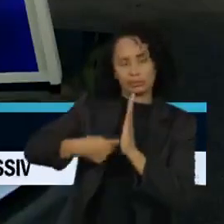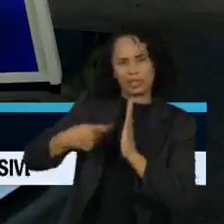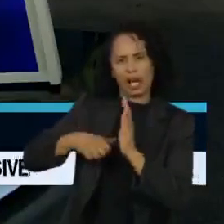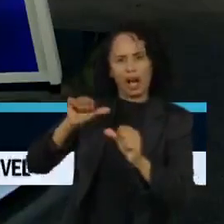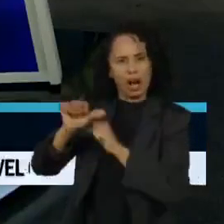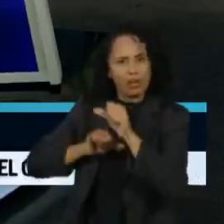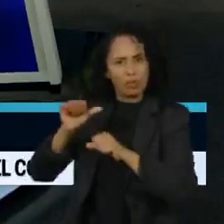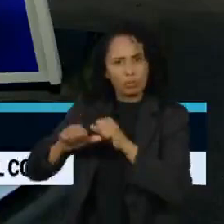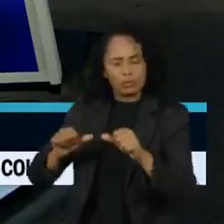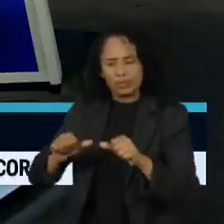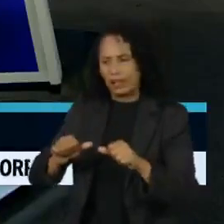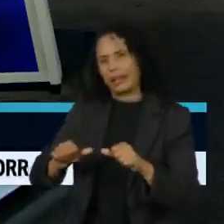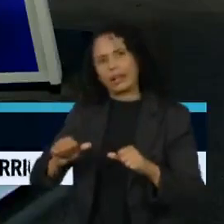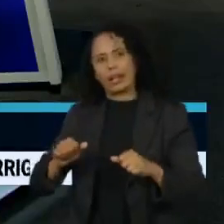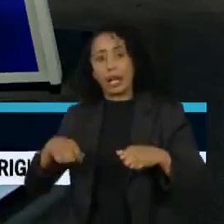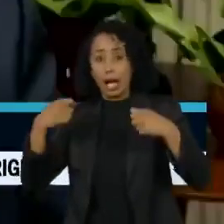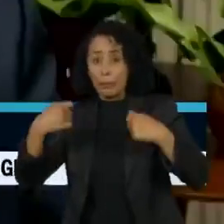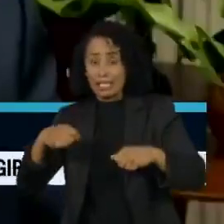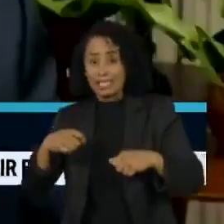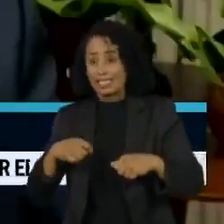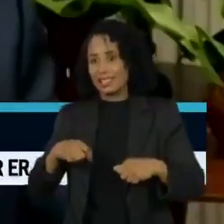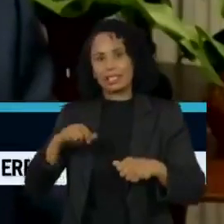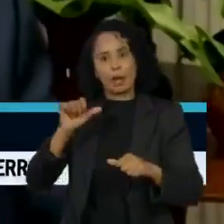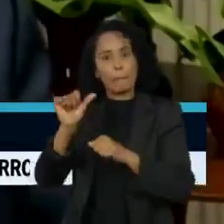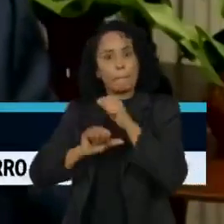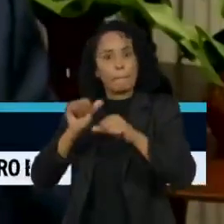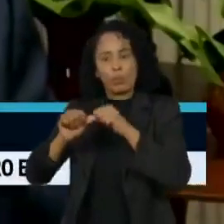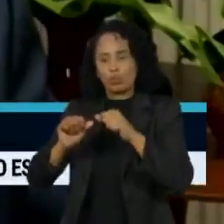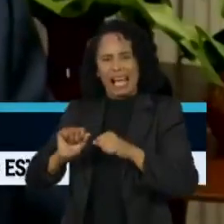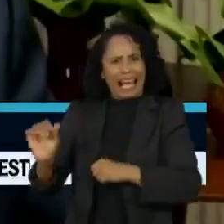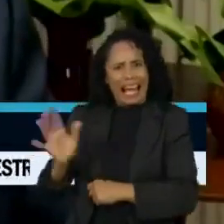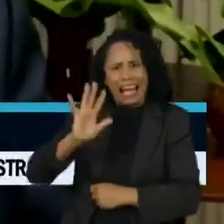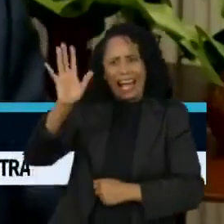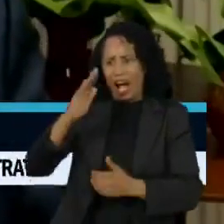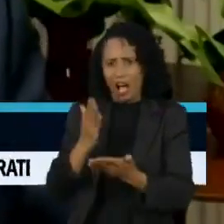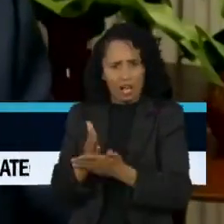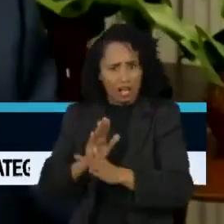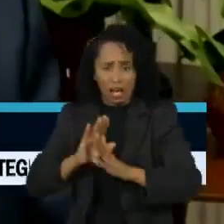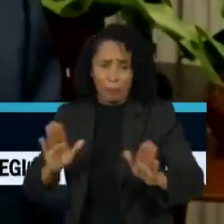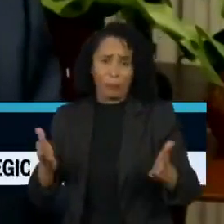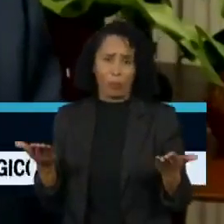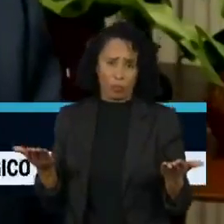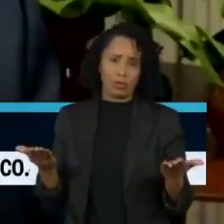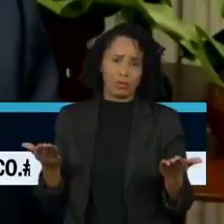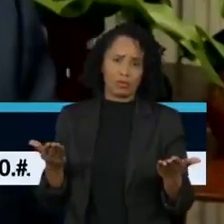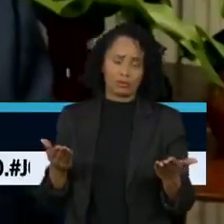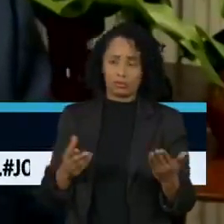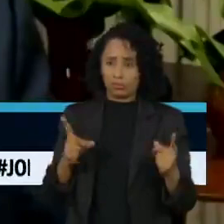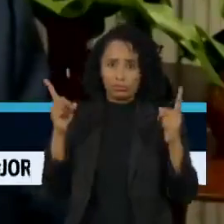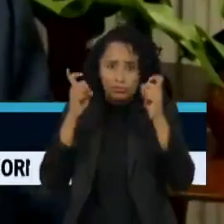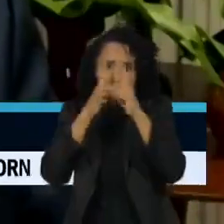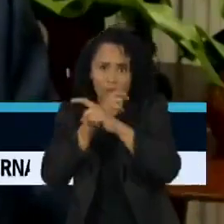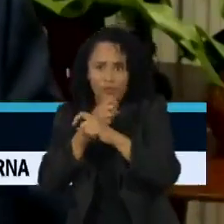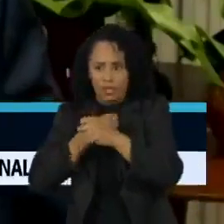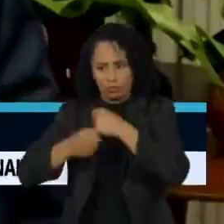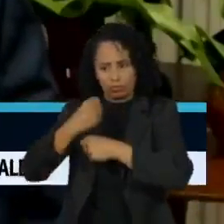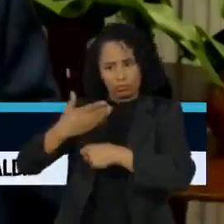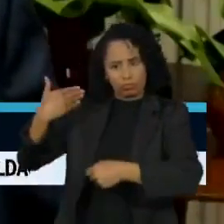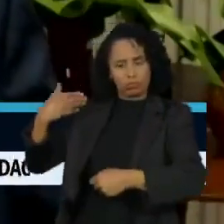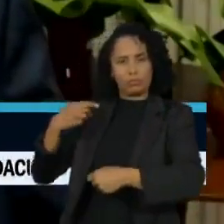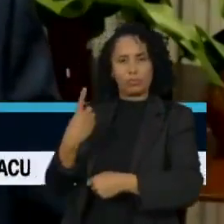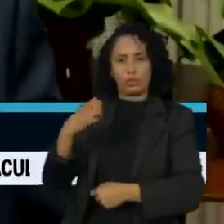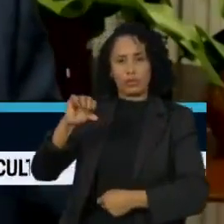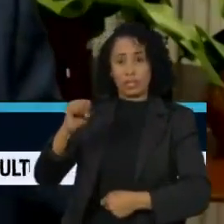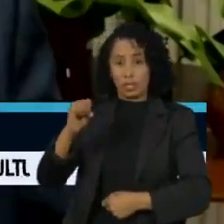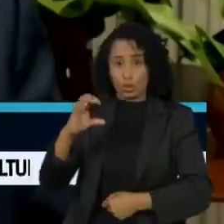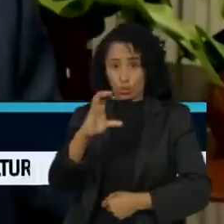a ausência de caristia, que era um termo que se imaginava, né, que teria ficado soterrado, né, nos anos de 1980, dado